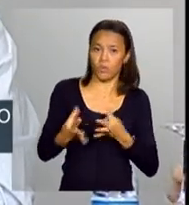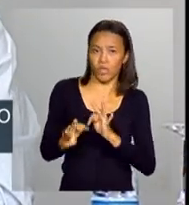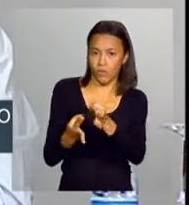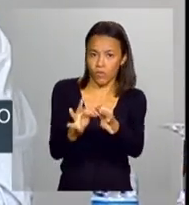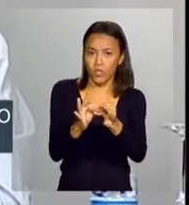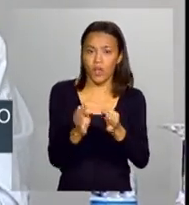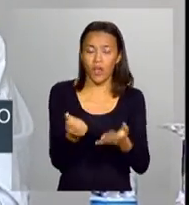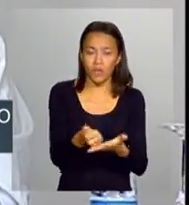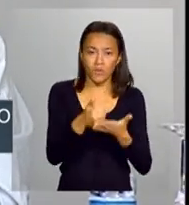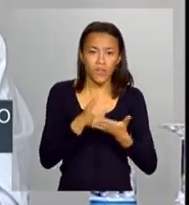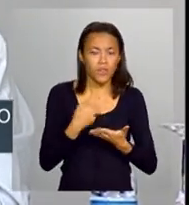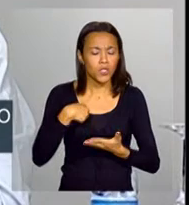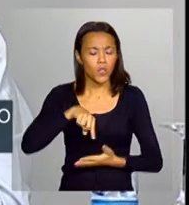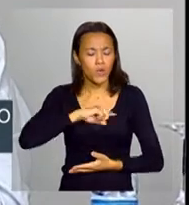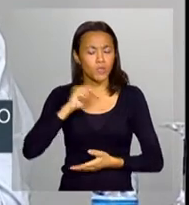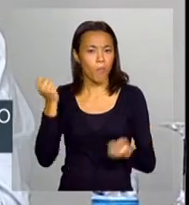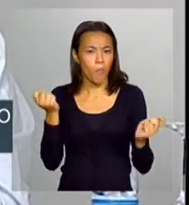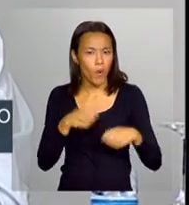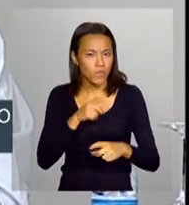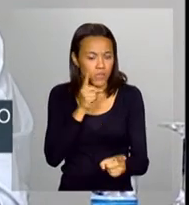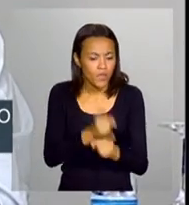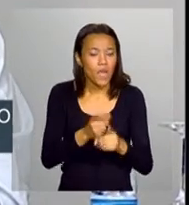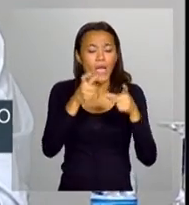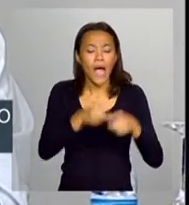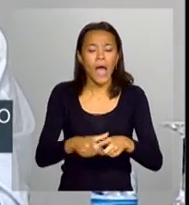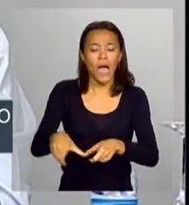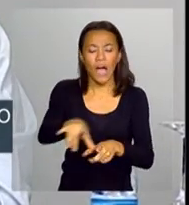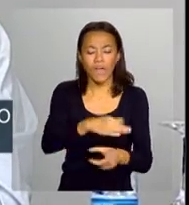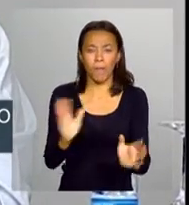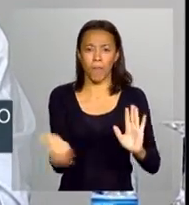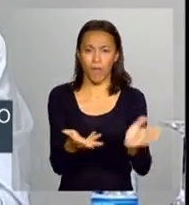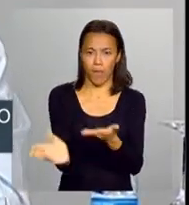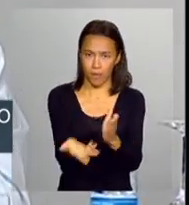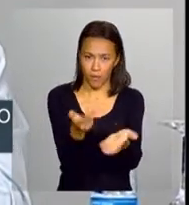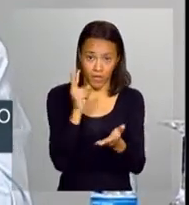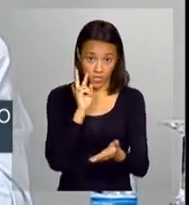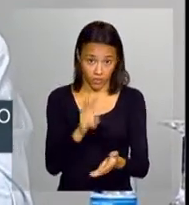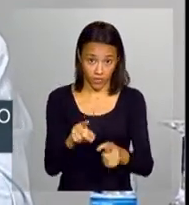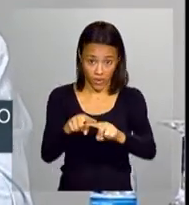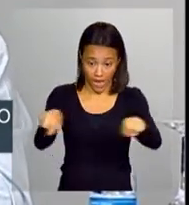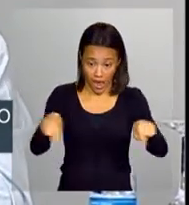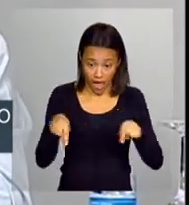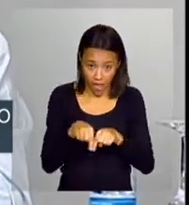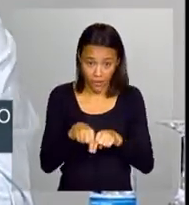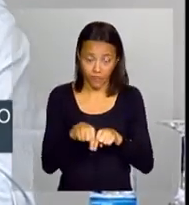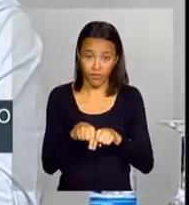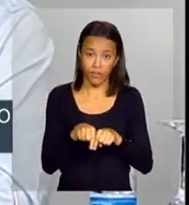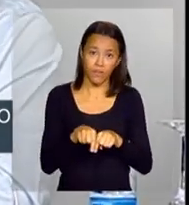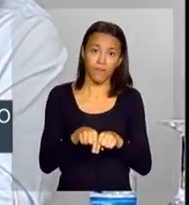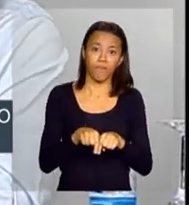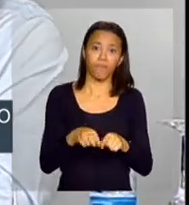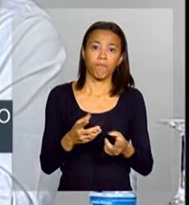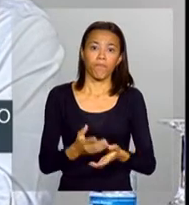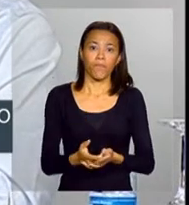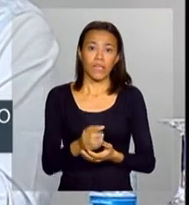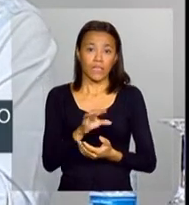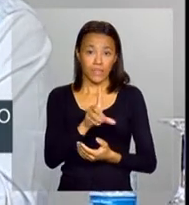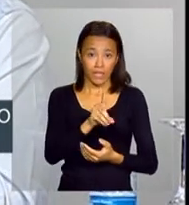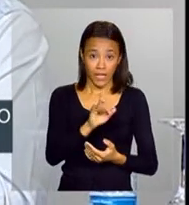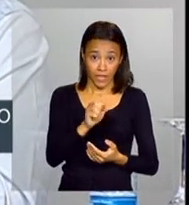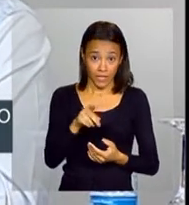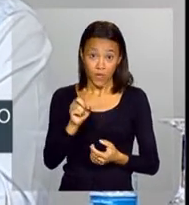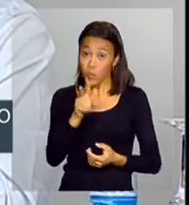de maneira que a gente possa identificar o que é área degradada. O DETER mostra a área degradada, ele mostra a área... Degradação não é igual